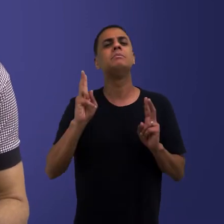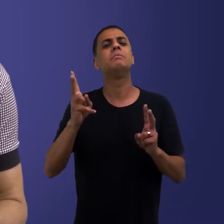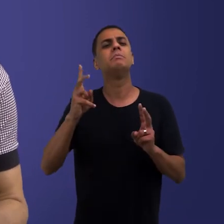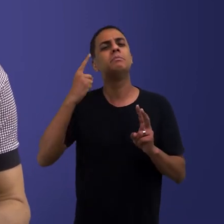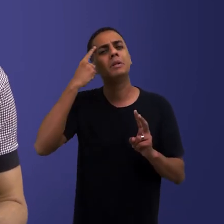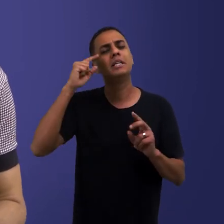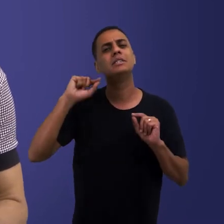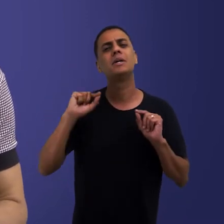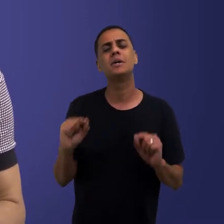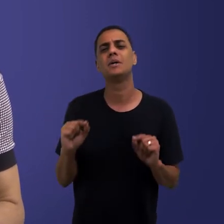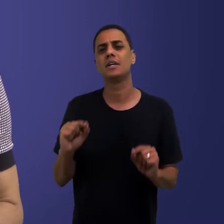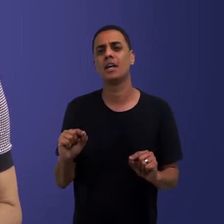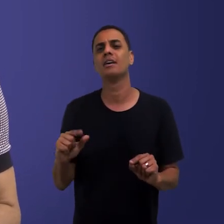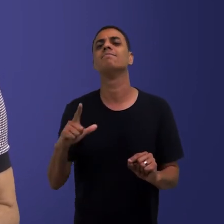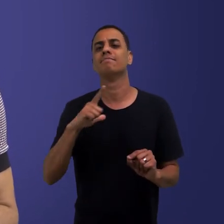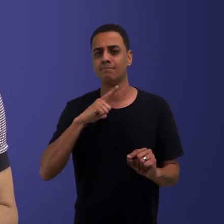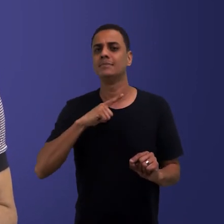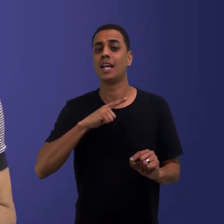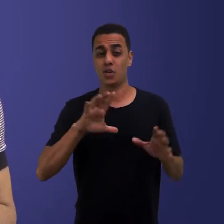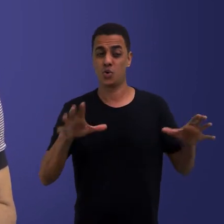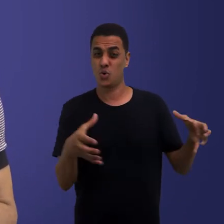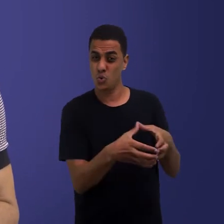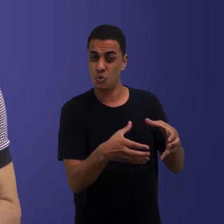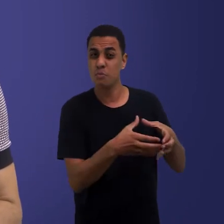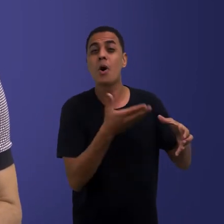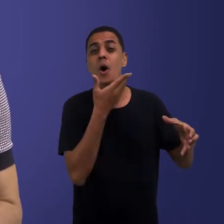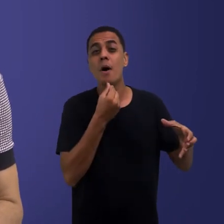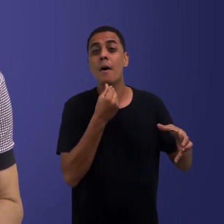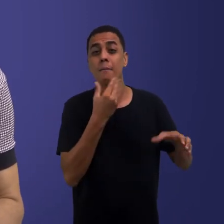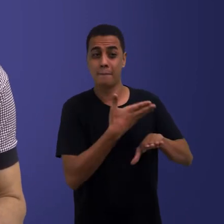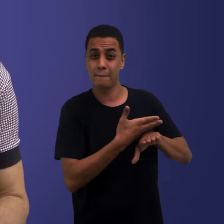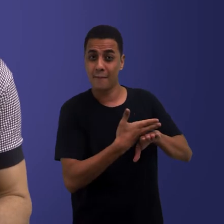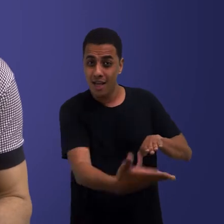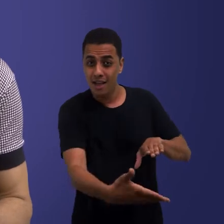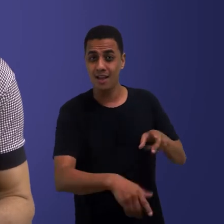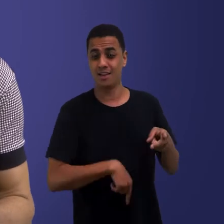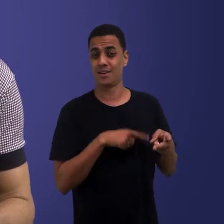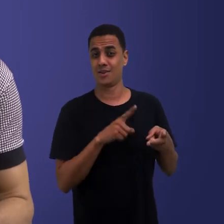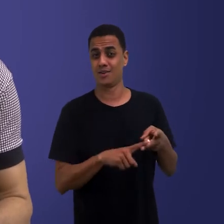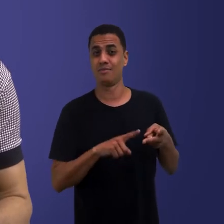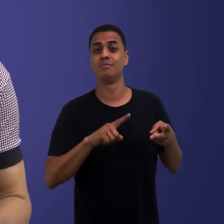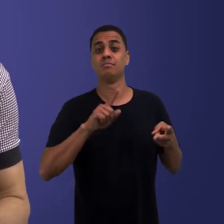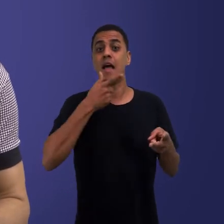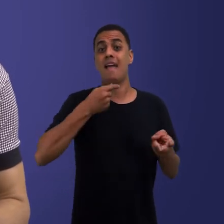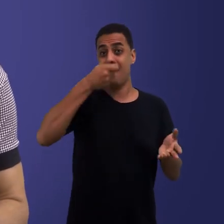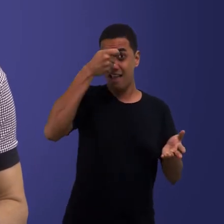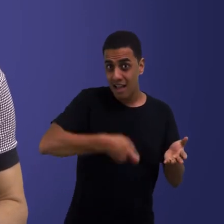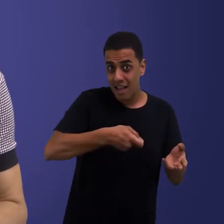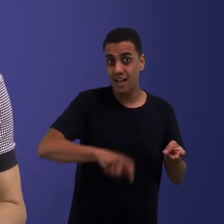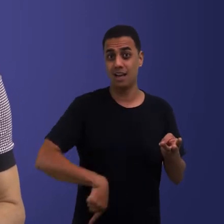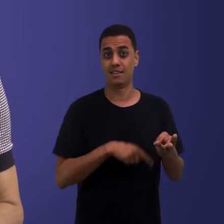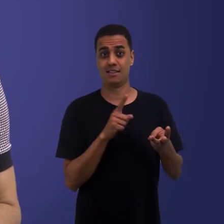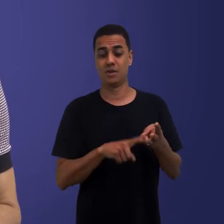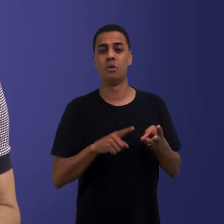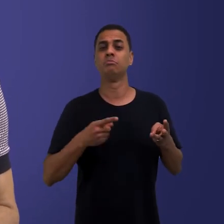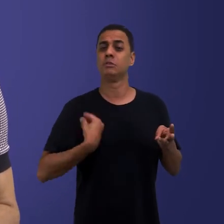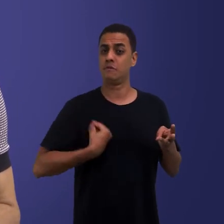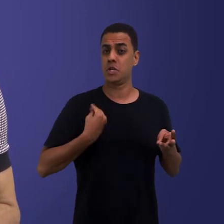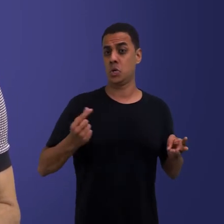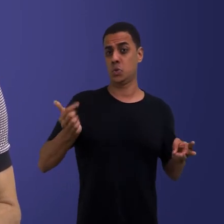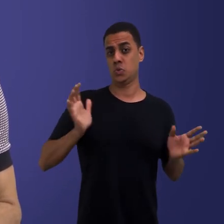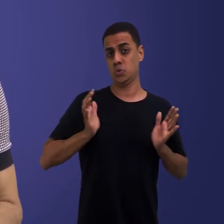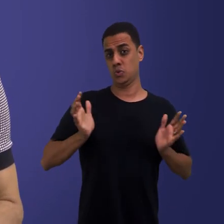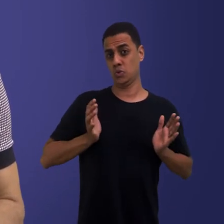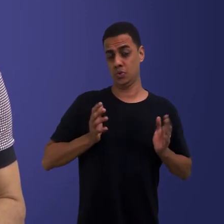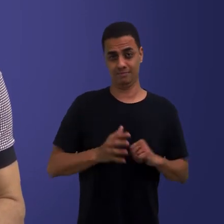sido majoritariamente pensadas e dominadas por homens brancos, heterossexuais e